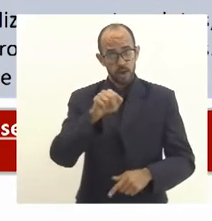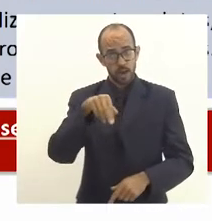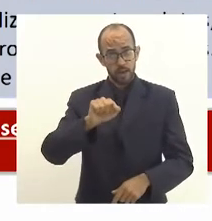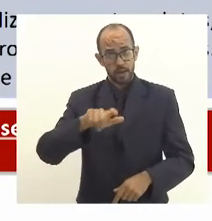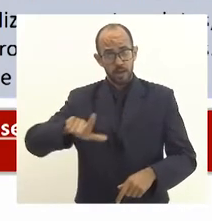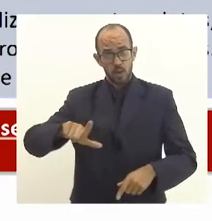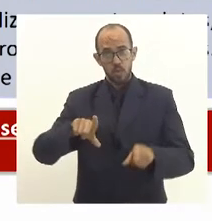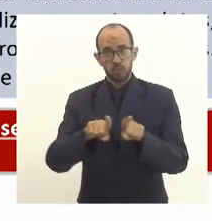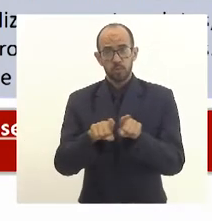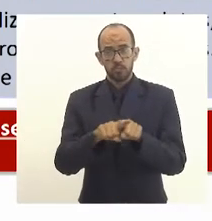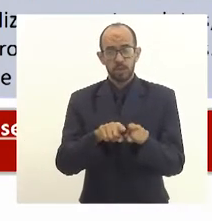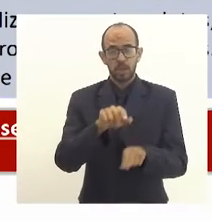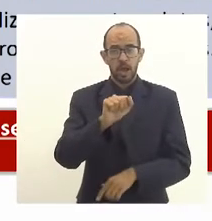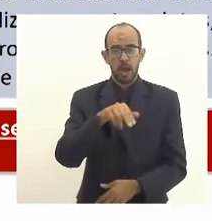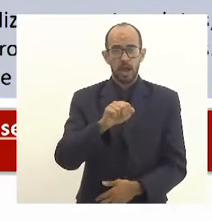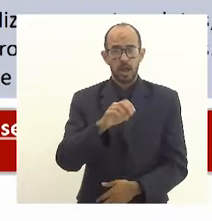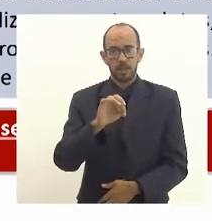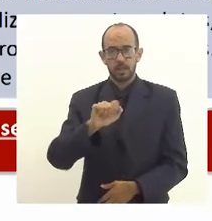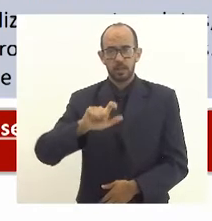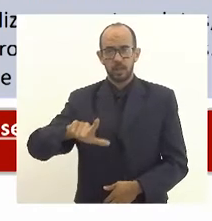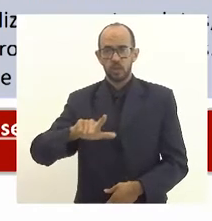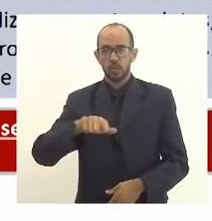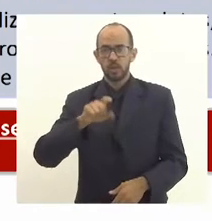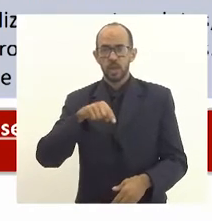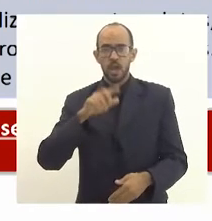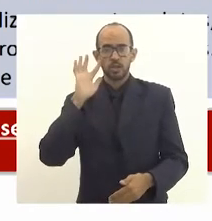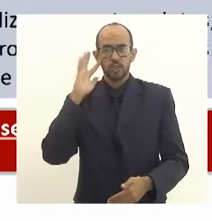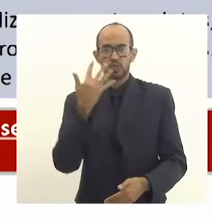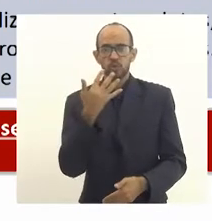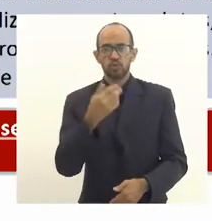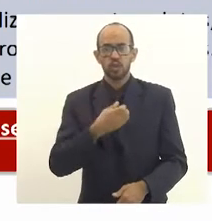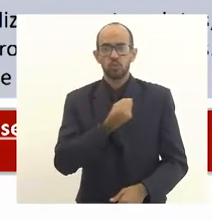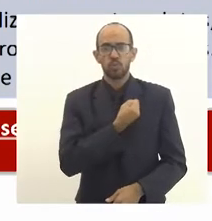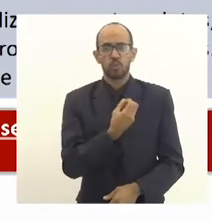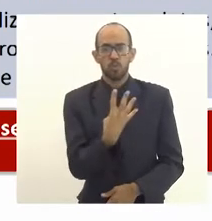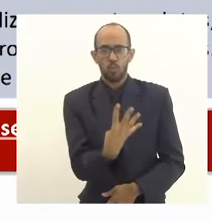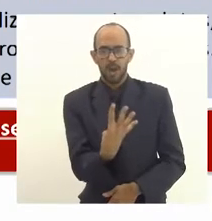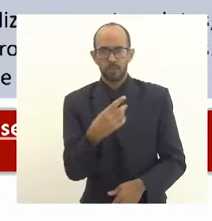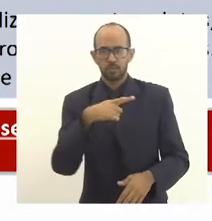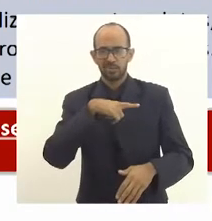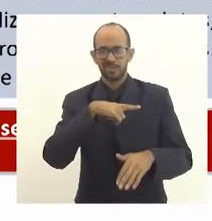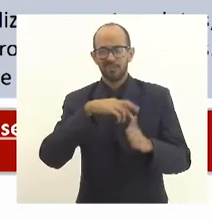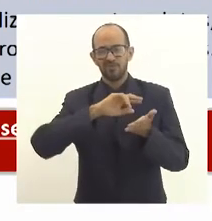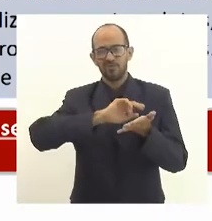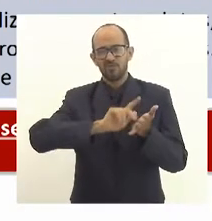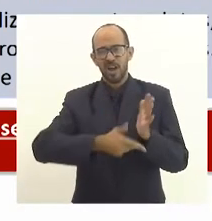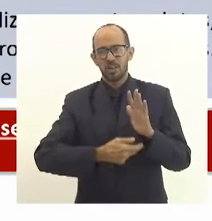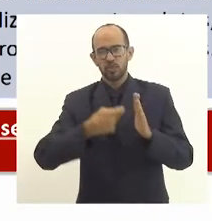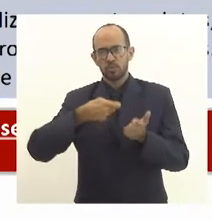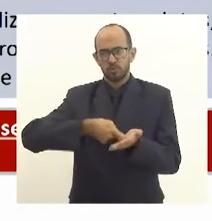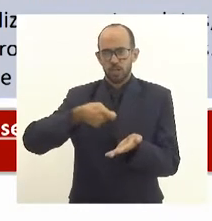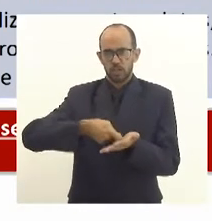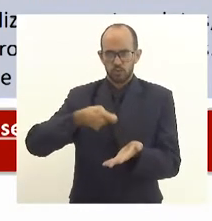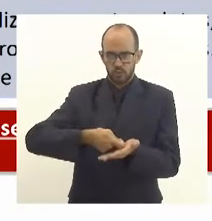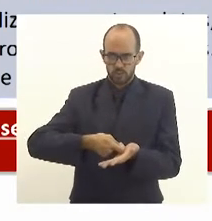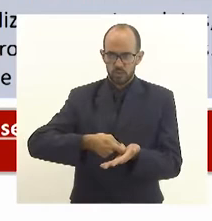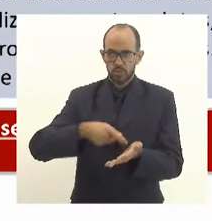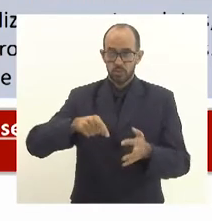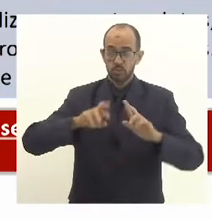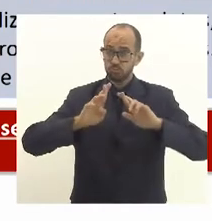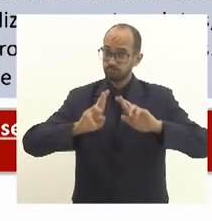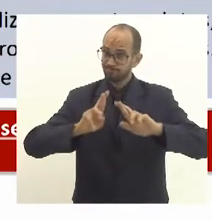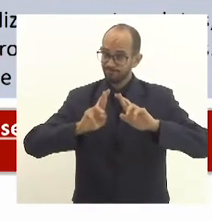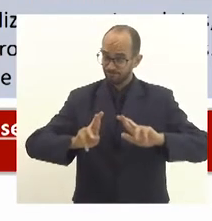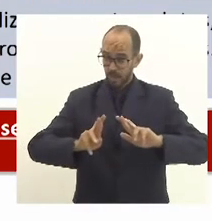que é essa resolução conjunta número 4, que define várias obrigações aí. A gente espera que essa revisão ela